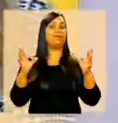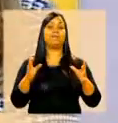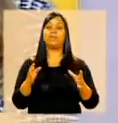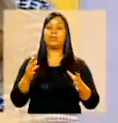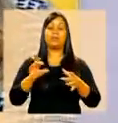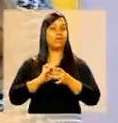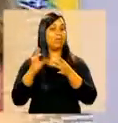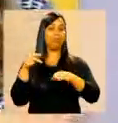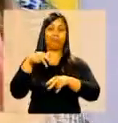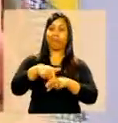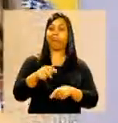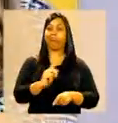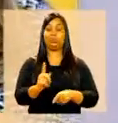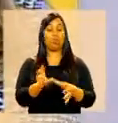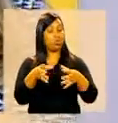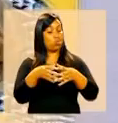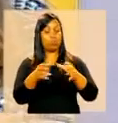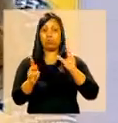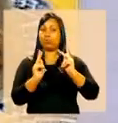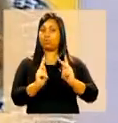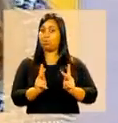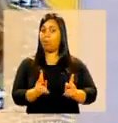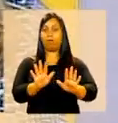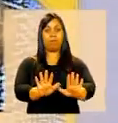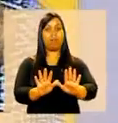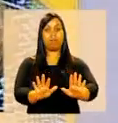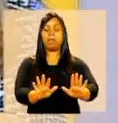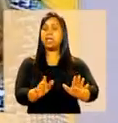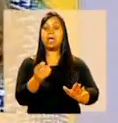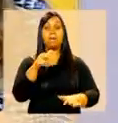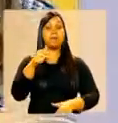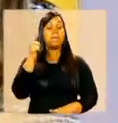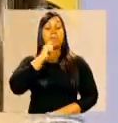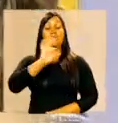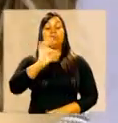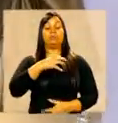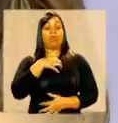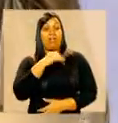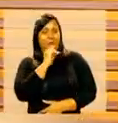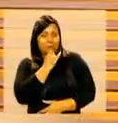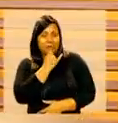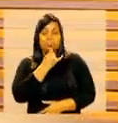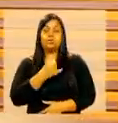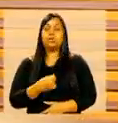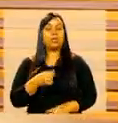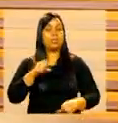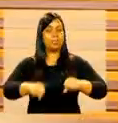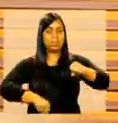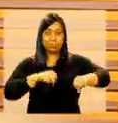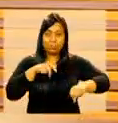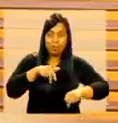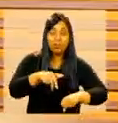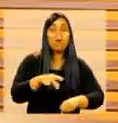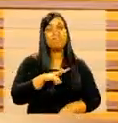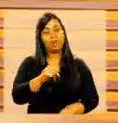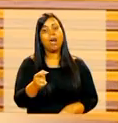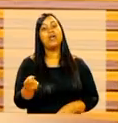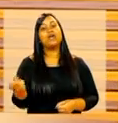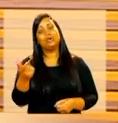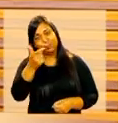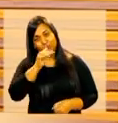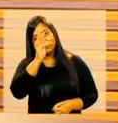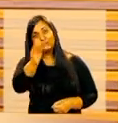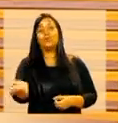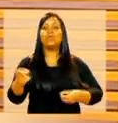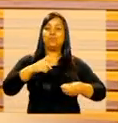uma trégua, entendeu? Então era o grupo, era eles, só eles, e a minha irmã não conseguiu e ela ficou arrasada. Não fizeram o bicicletão? Vai ter que ficar para a próxima, juntar